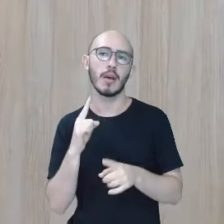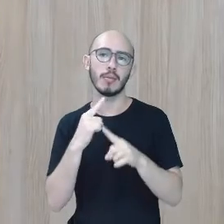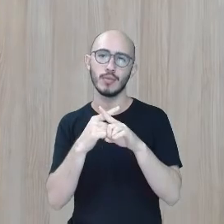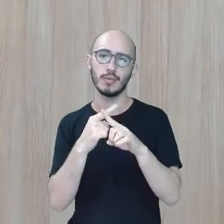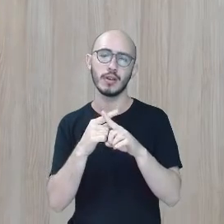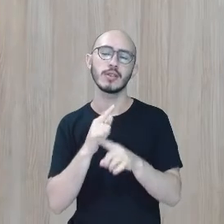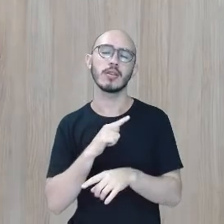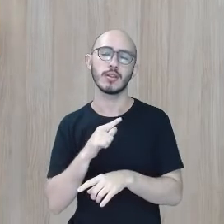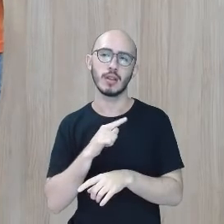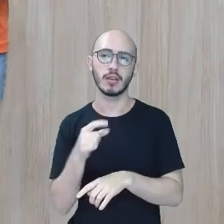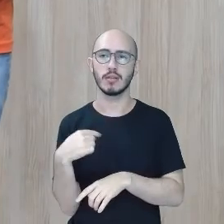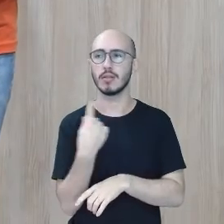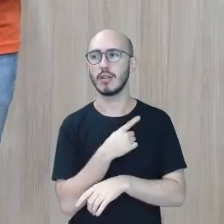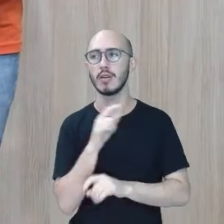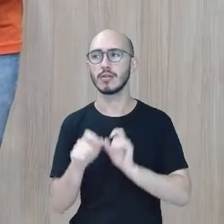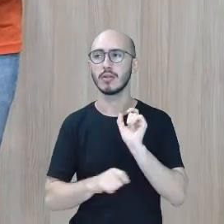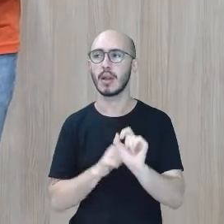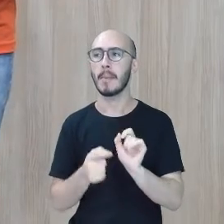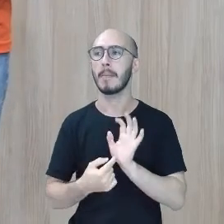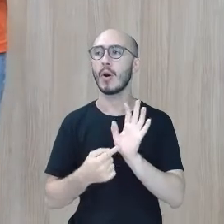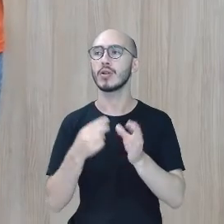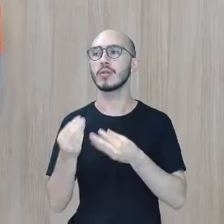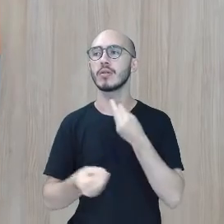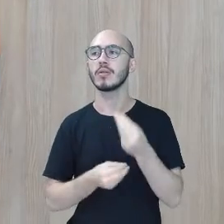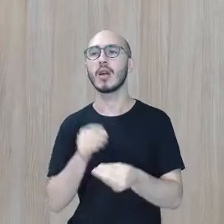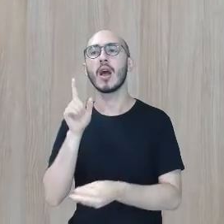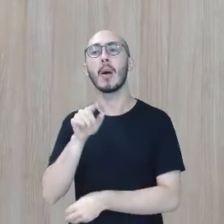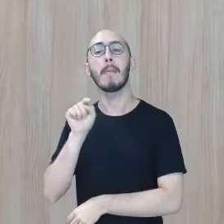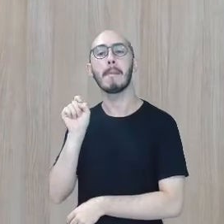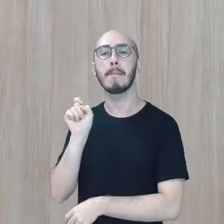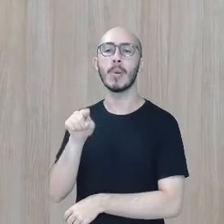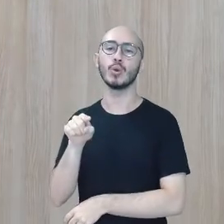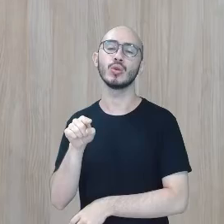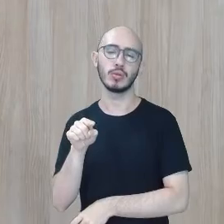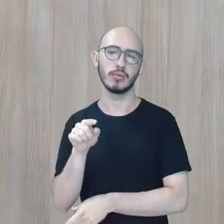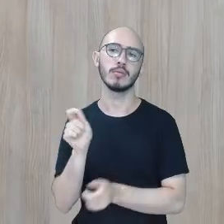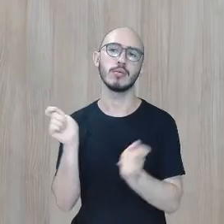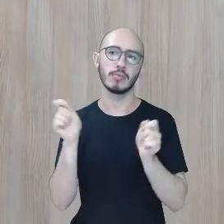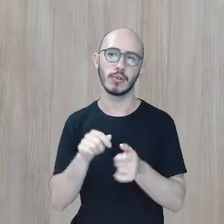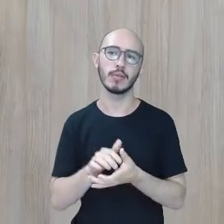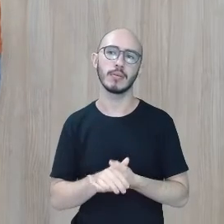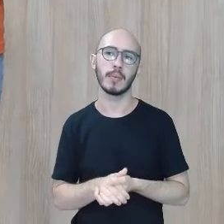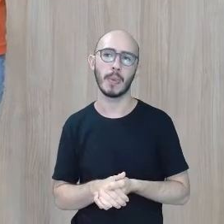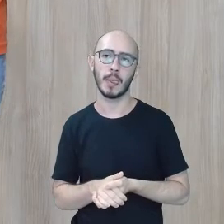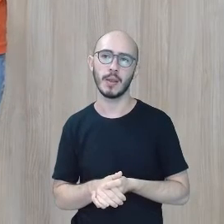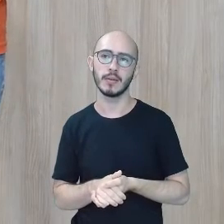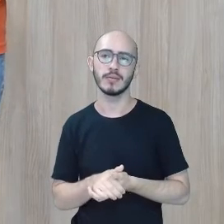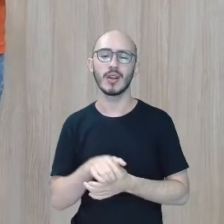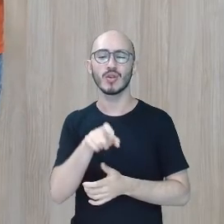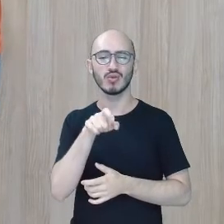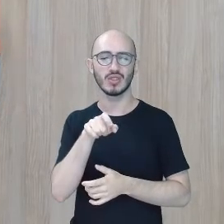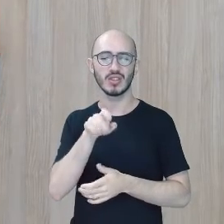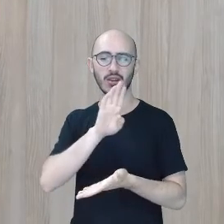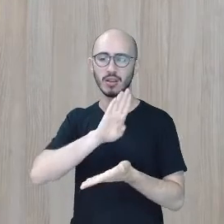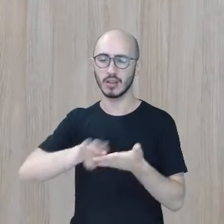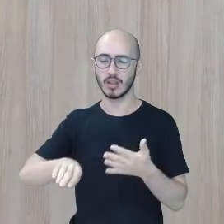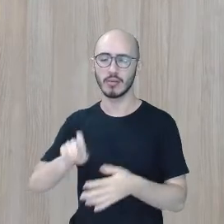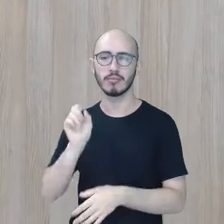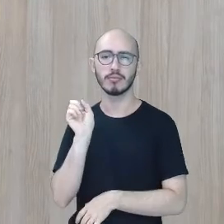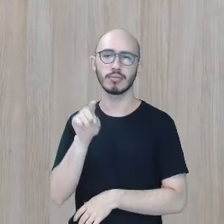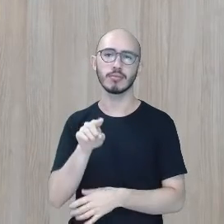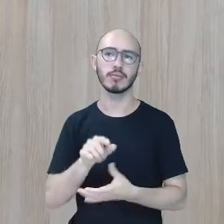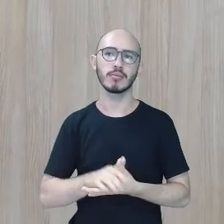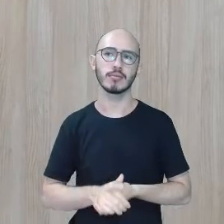e o B, que a gente indica como um pontinho. Então, a gente tira aí o x da multiplicação